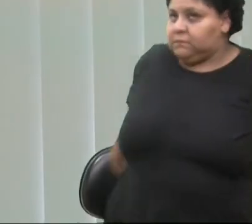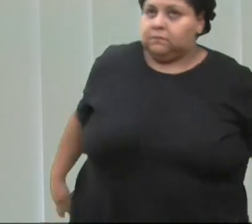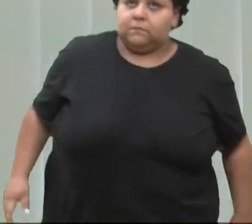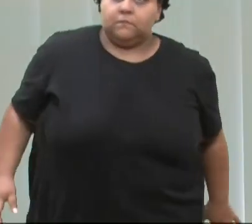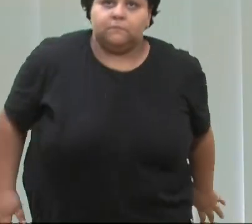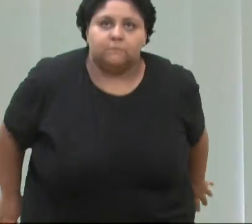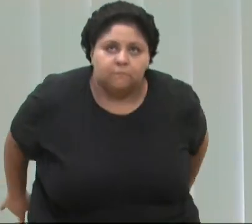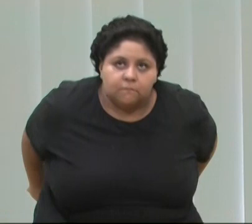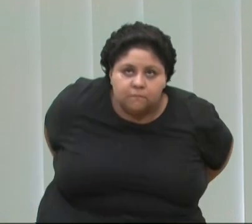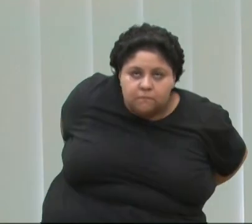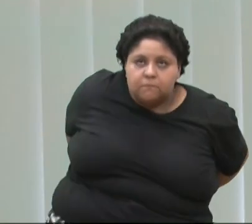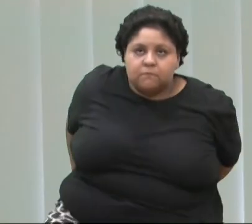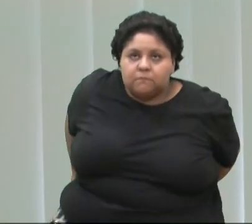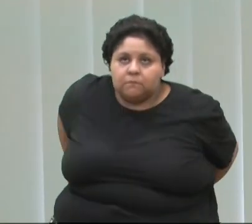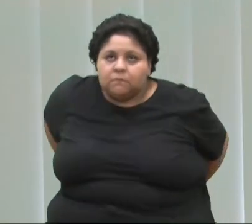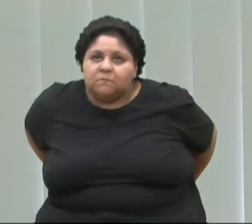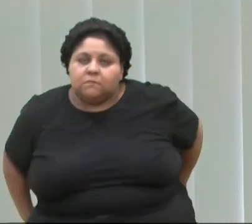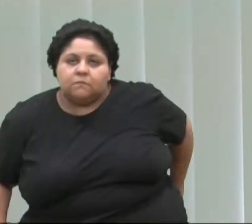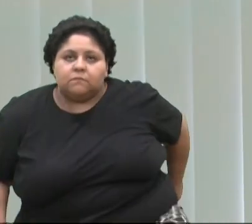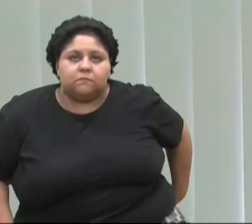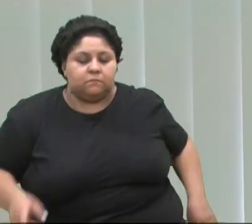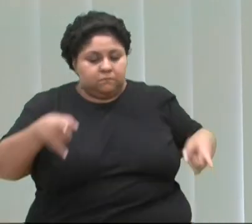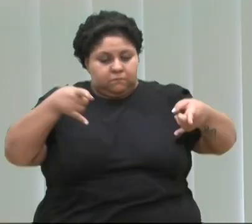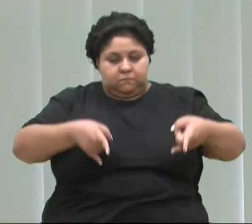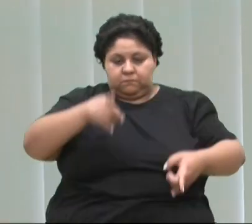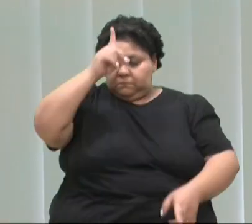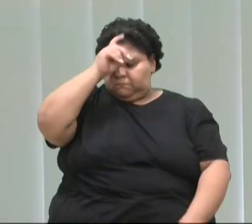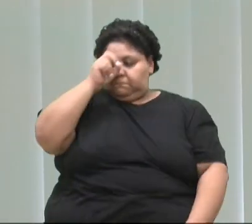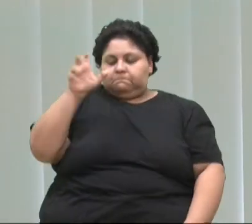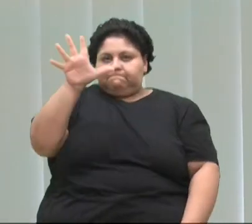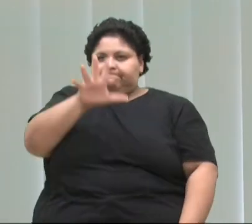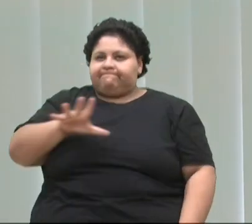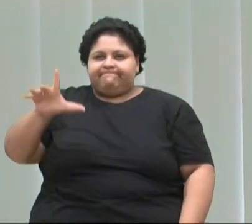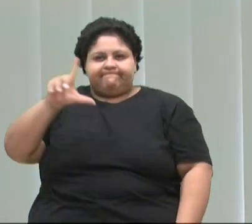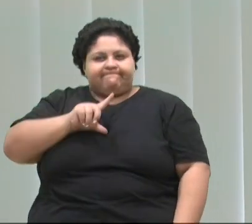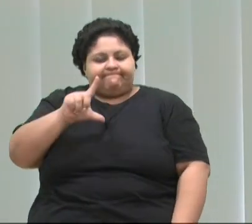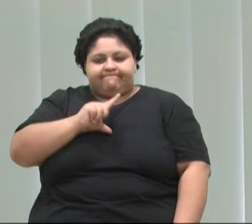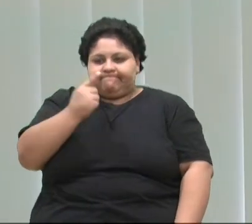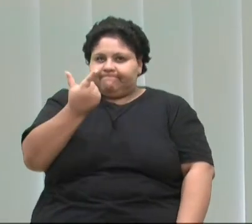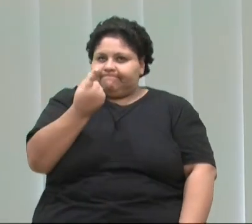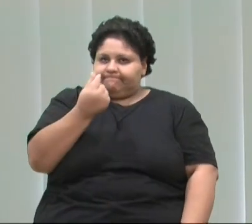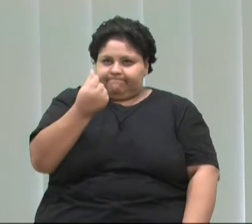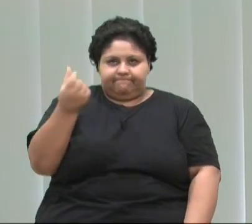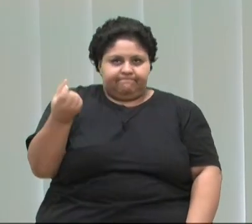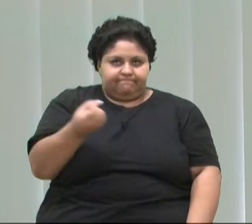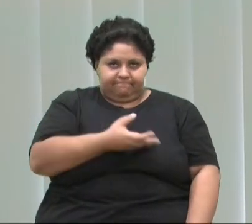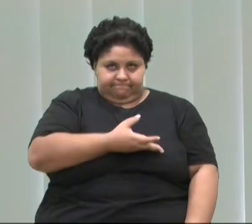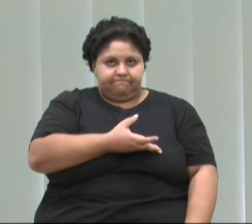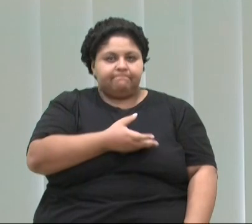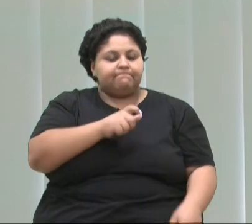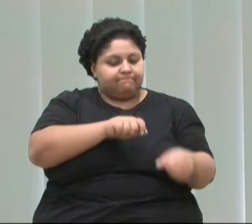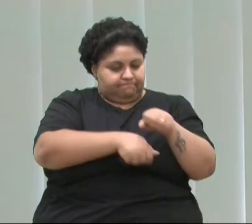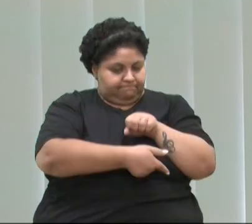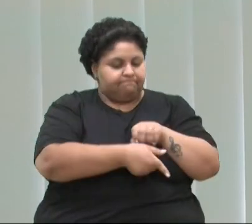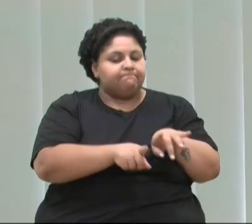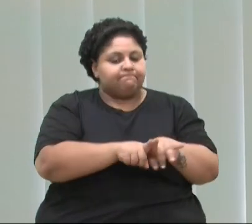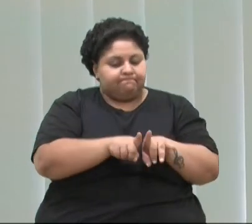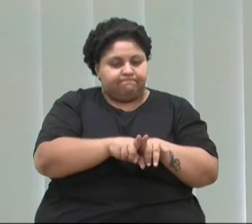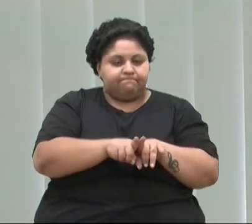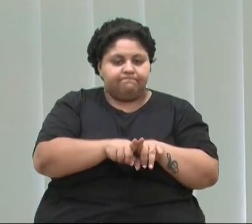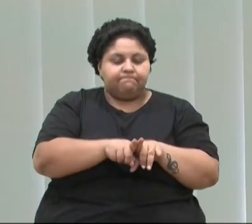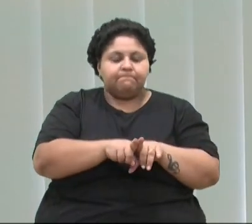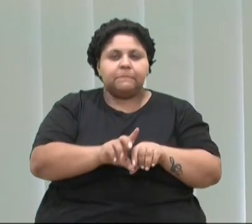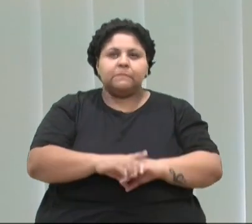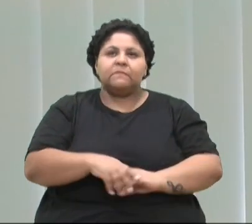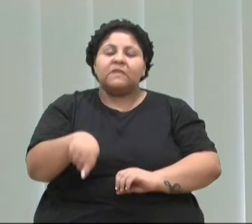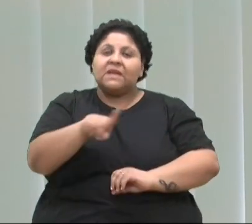momento a gente não tem garantia e sinalização de recursos, né, de recursos novos para serem aportados. A